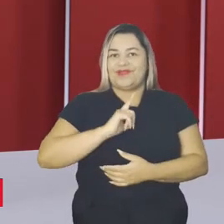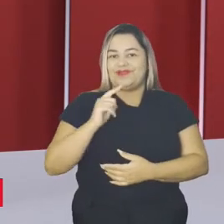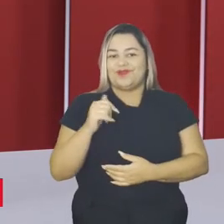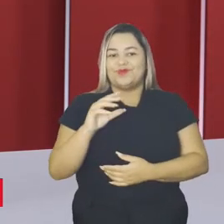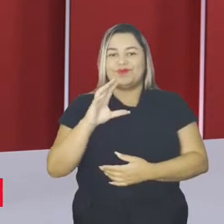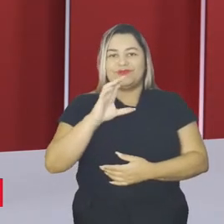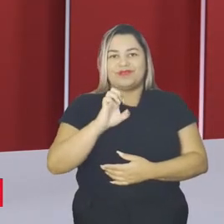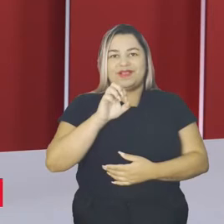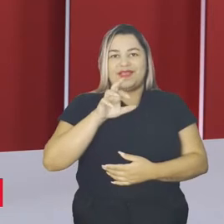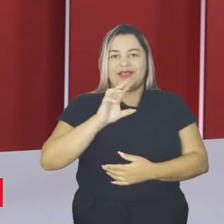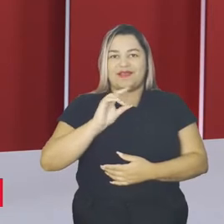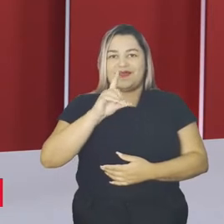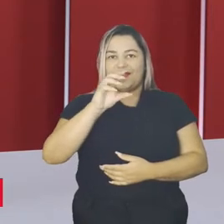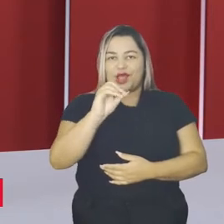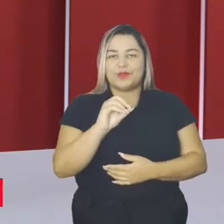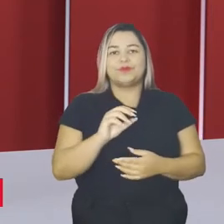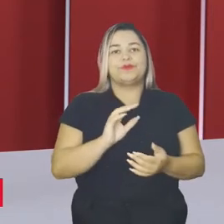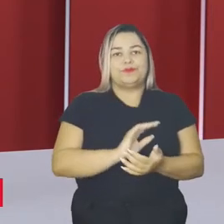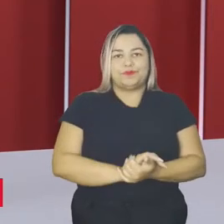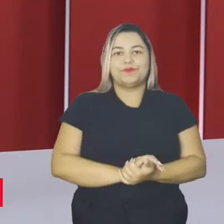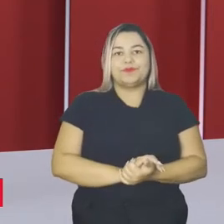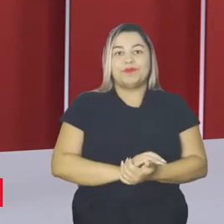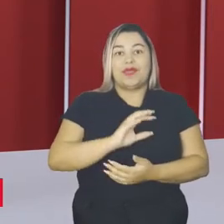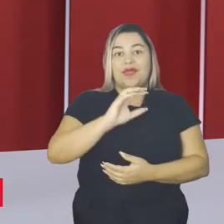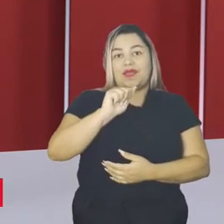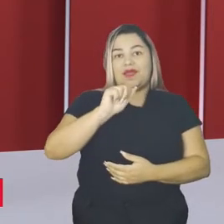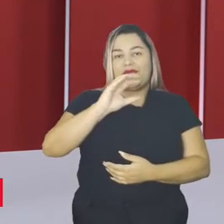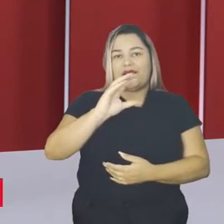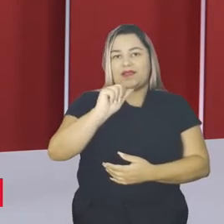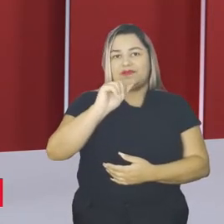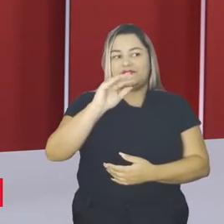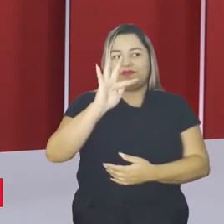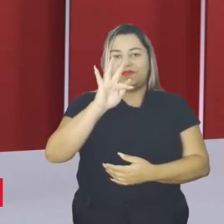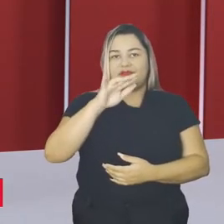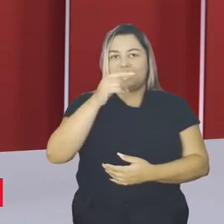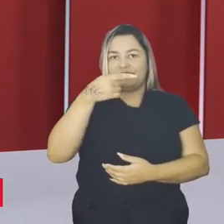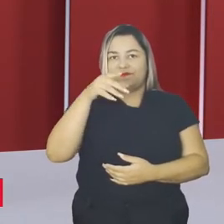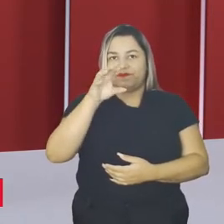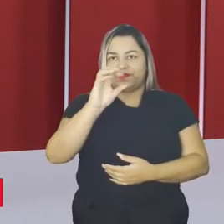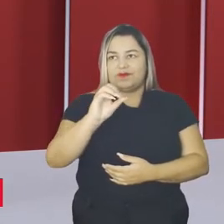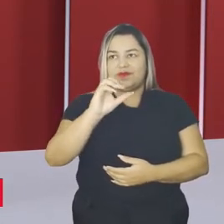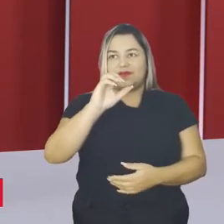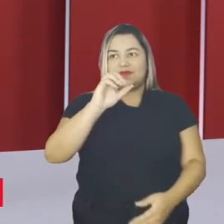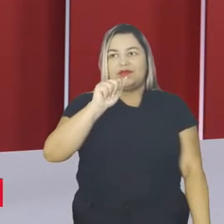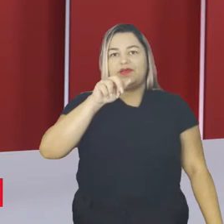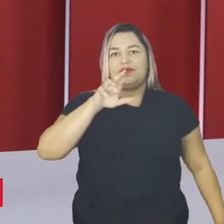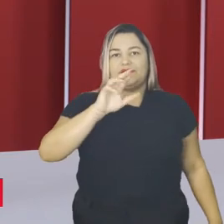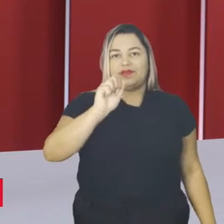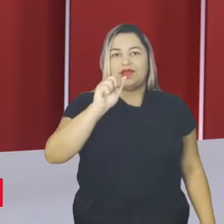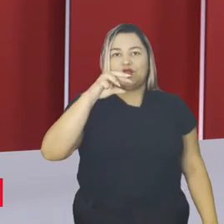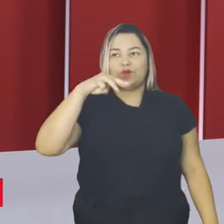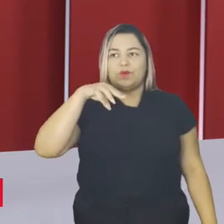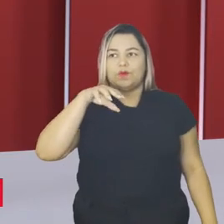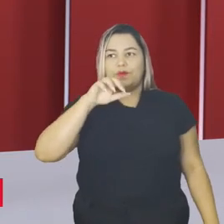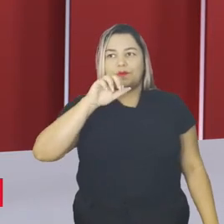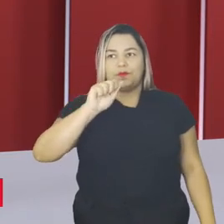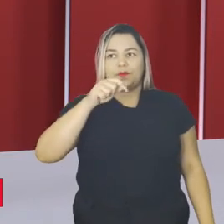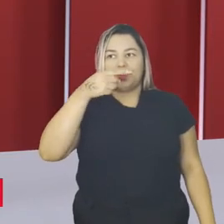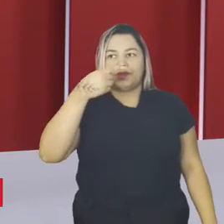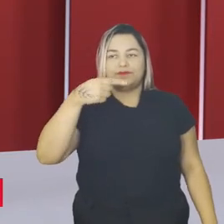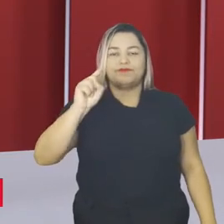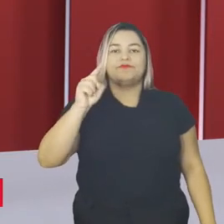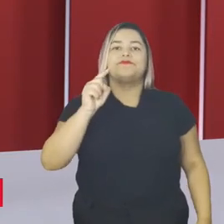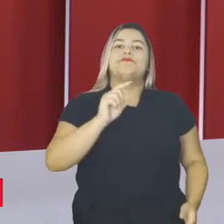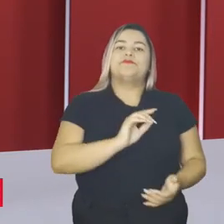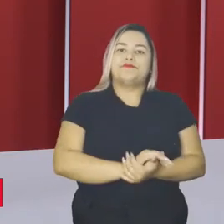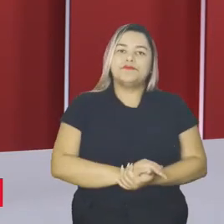a pessoa. Mas é isso, é o açafrão da terra, o outro nome para cúrcuma, né, gente, esse